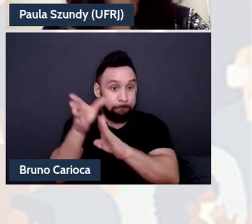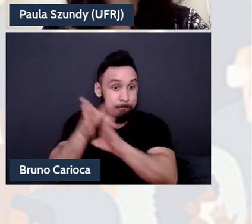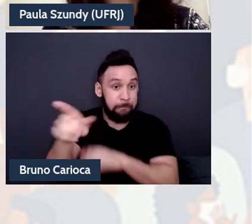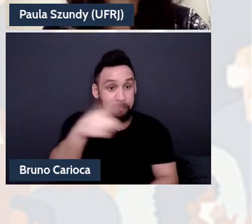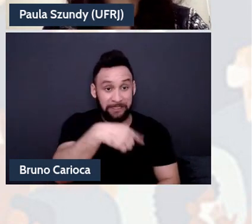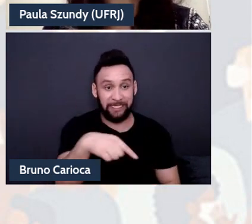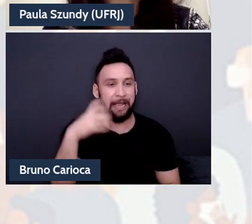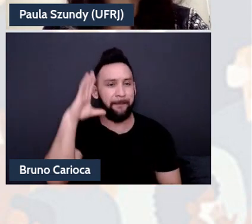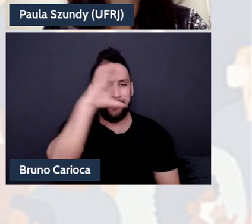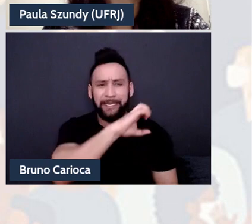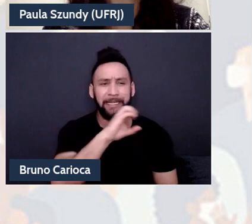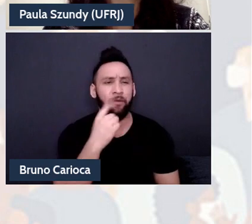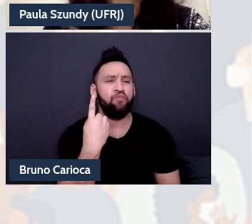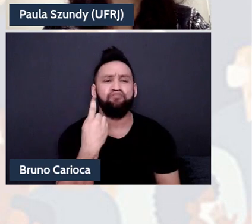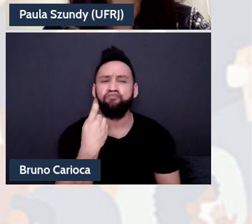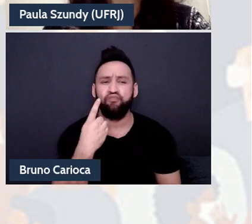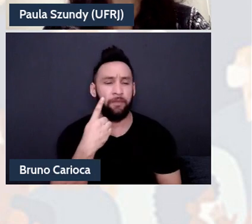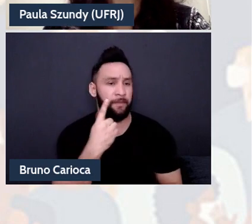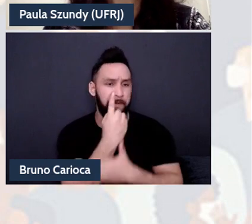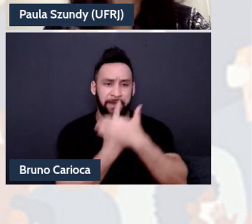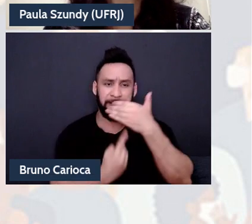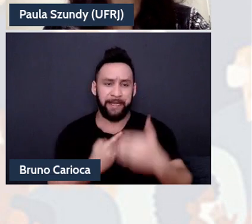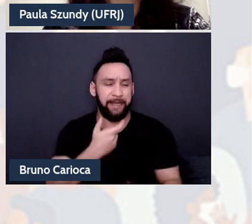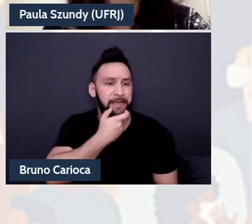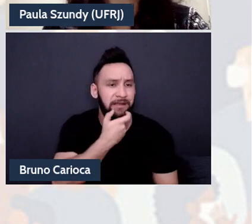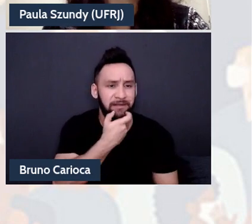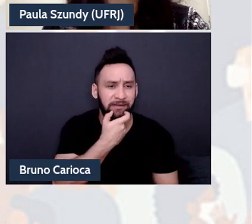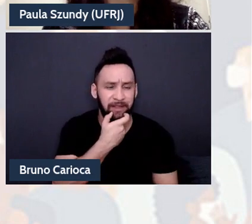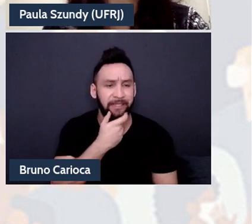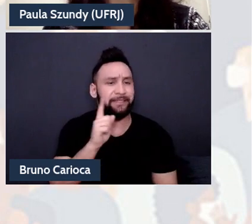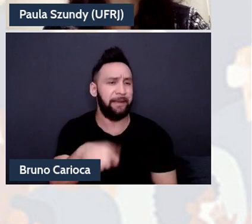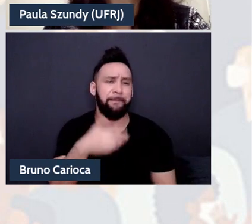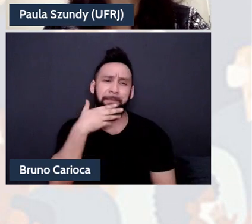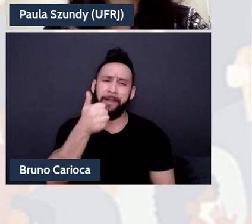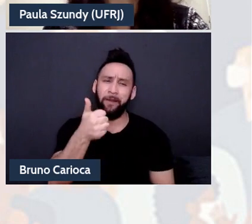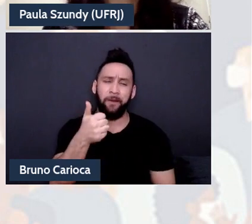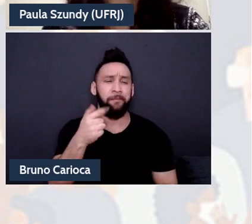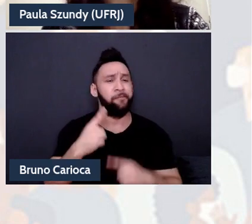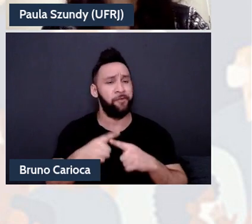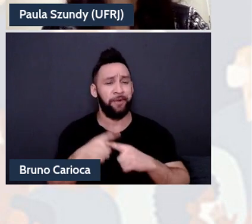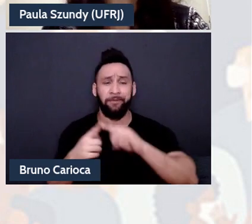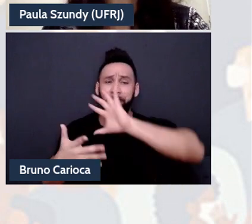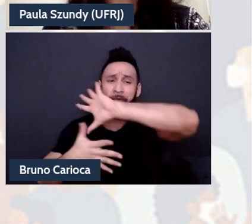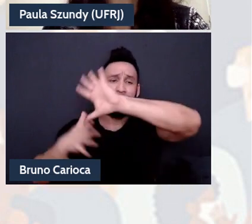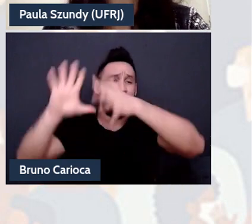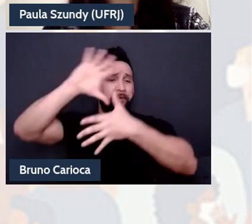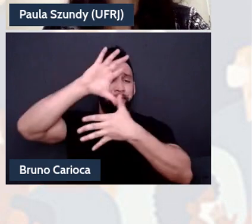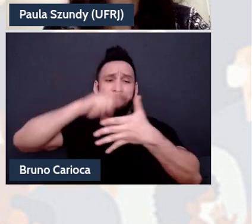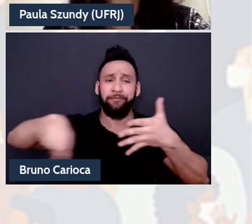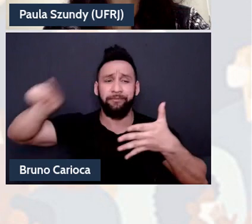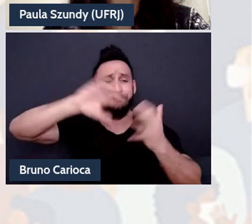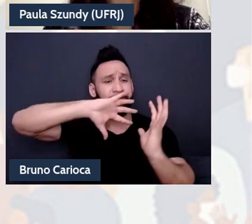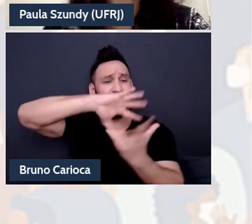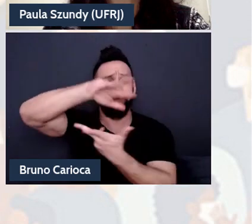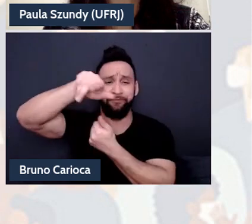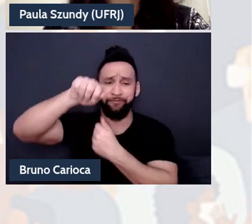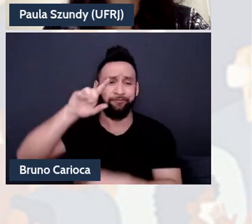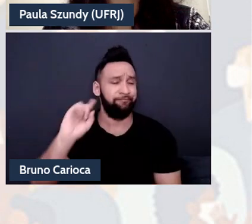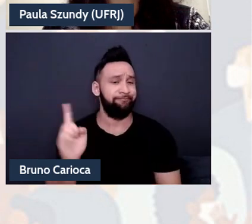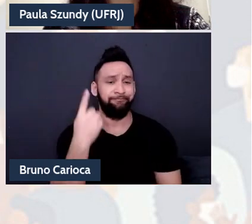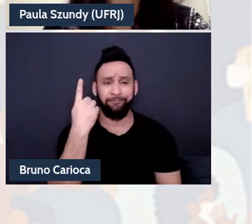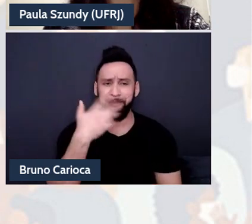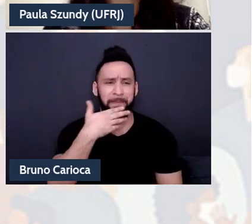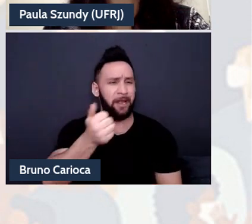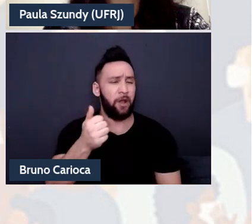como língua franca, né? E questiona a prerrogativa do falante nativo, né? Ou